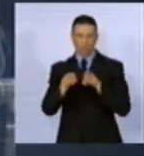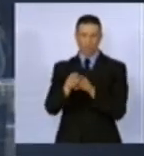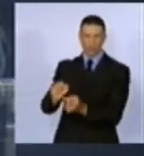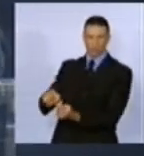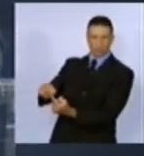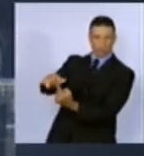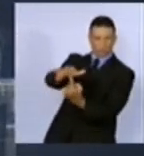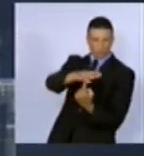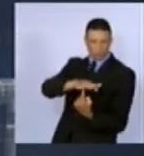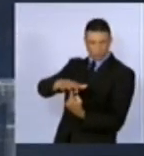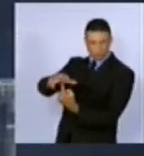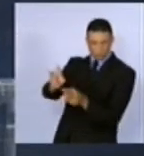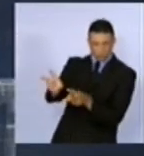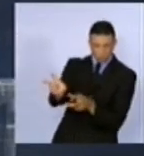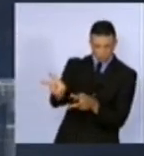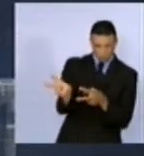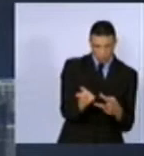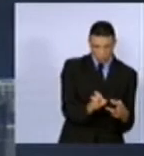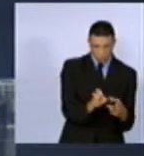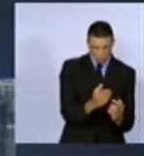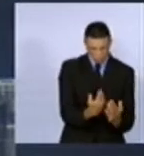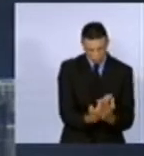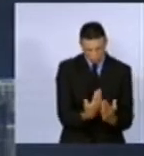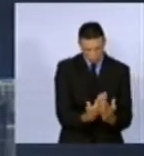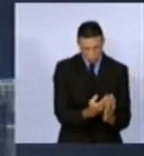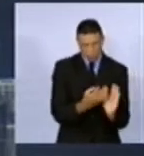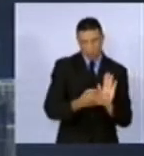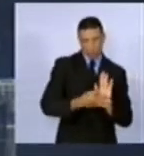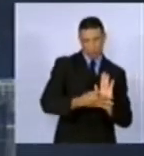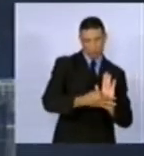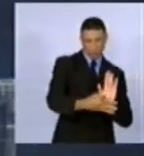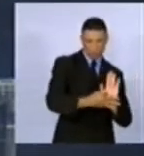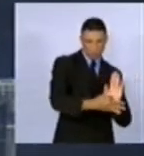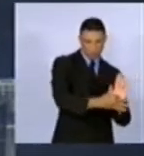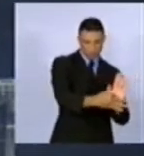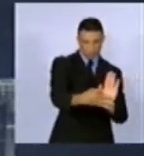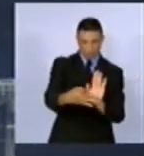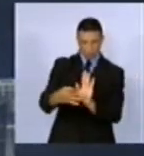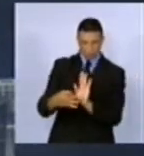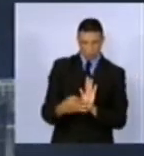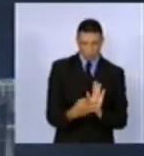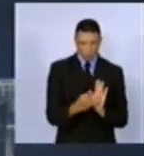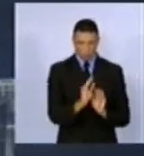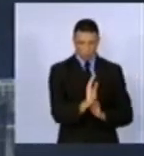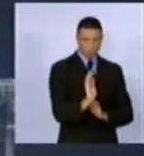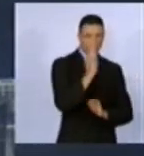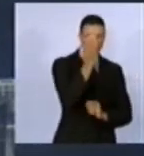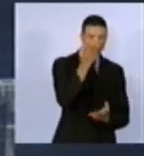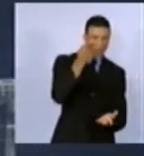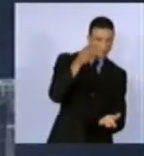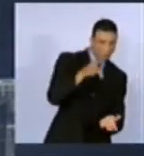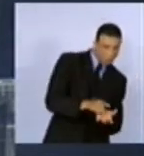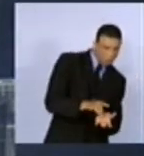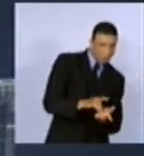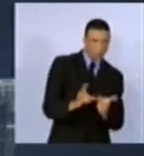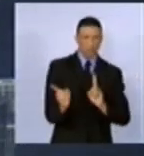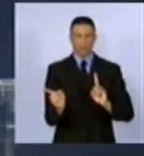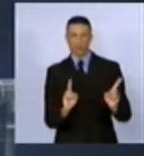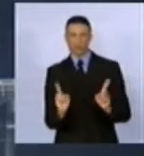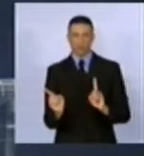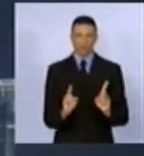de forma que as hipóteses sejam declaradas a falsas ou verdadeiras